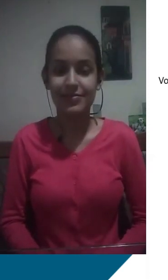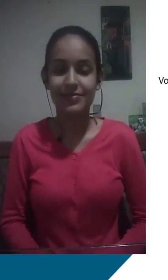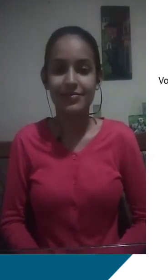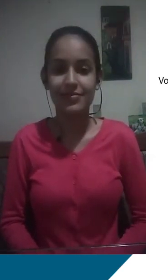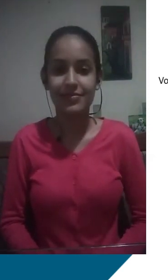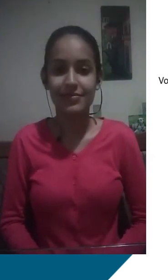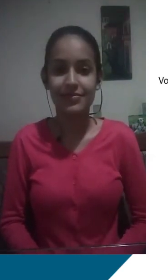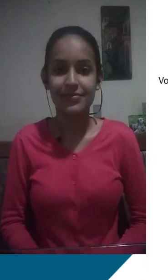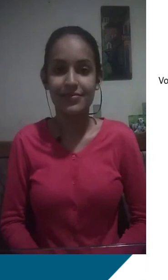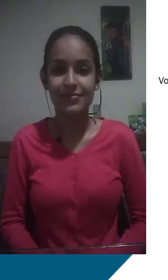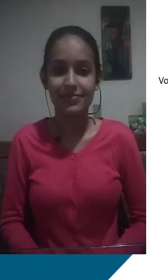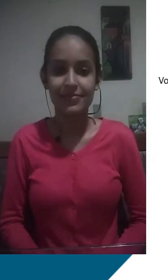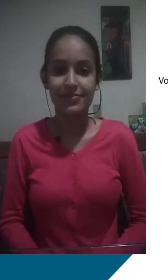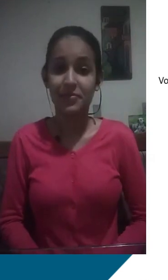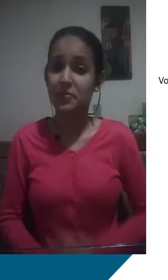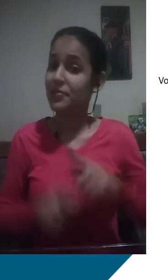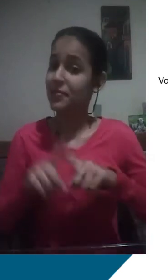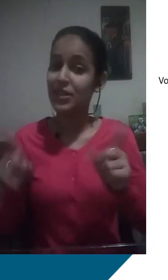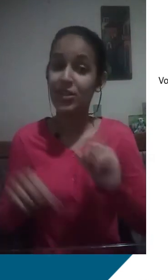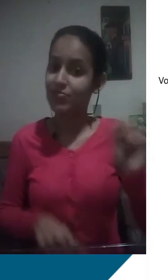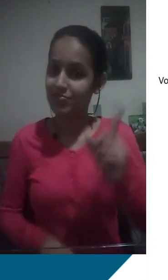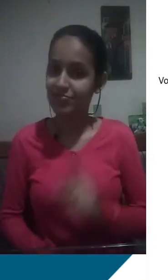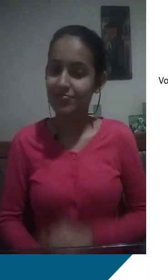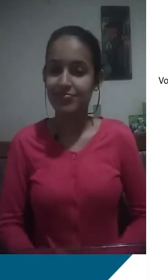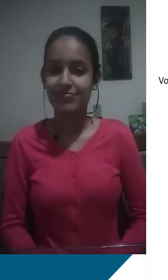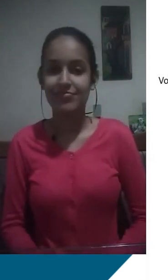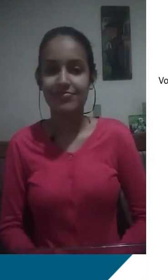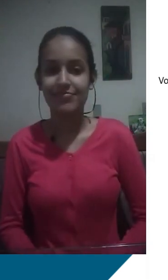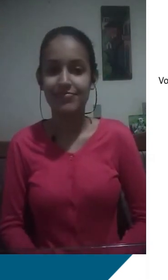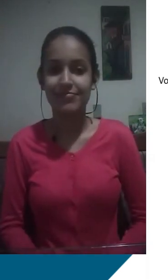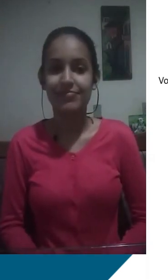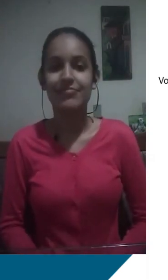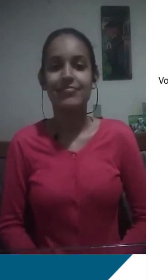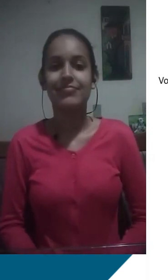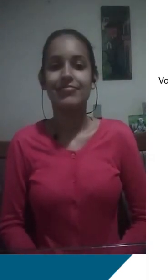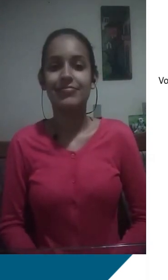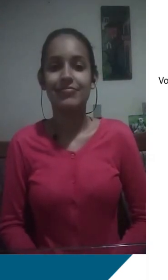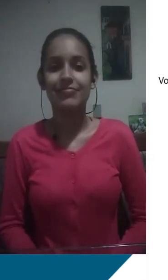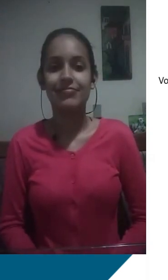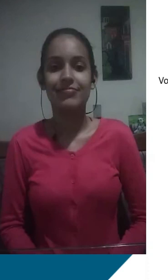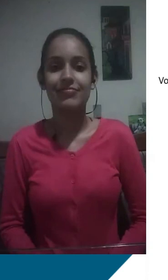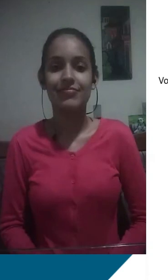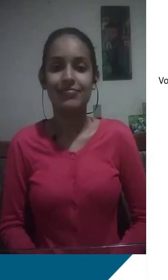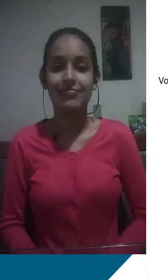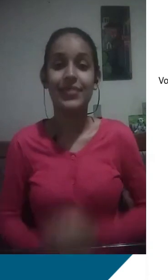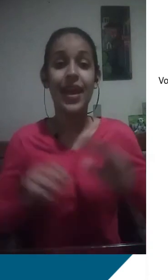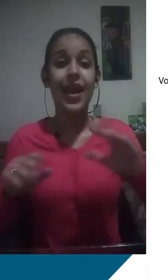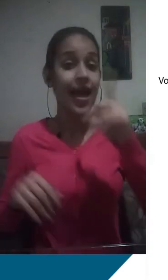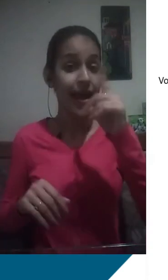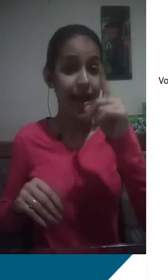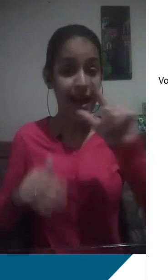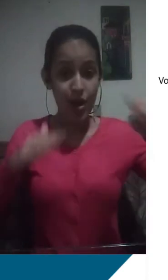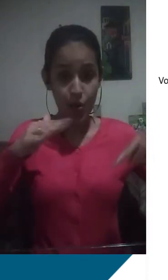gente já viu. Então, a água que fica lá embaixo é a